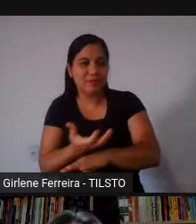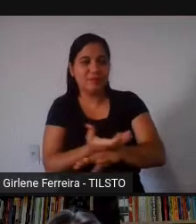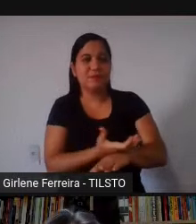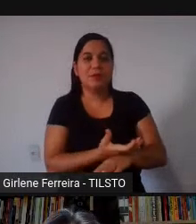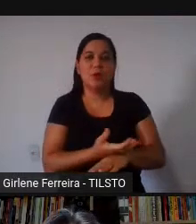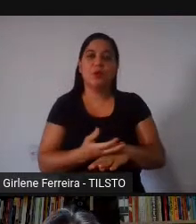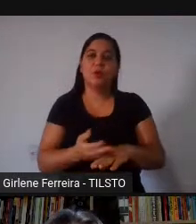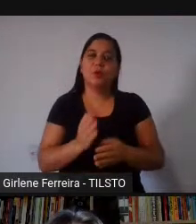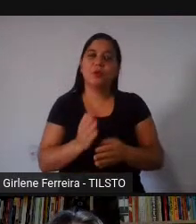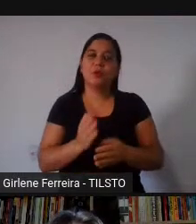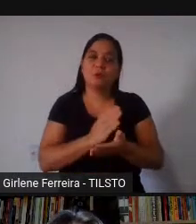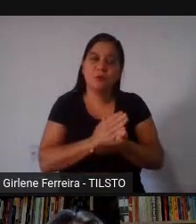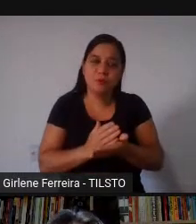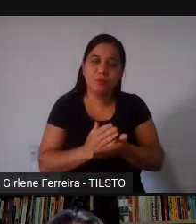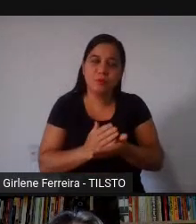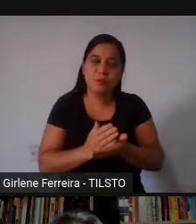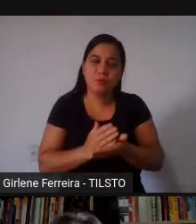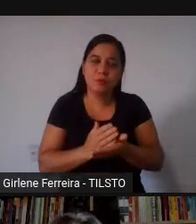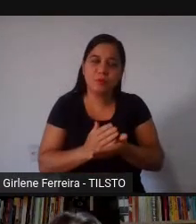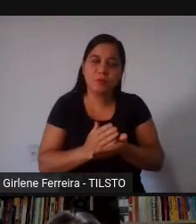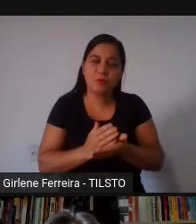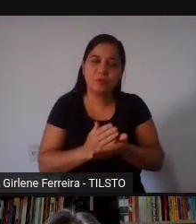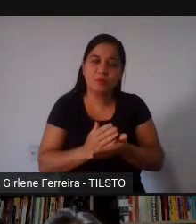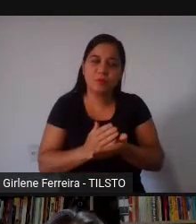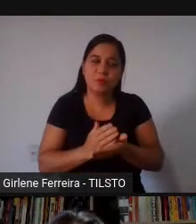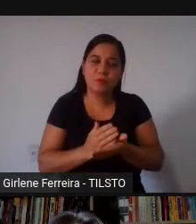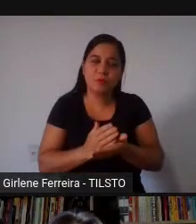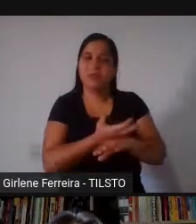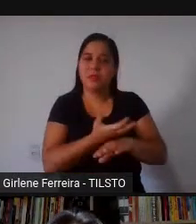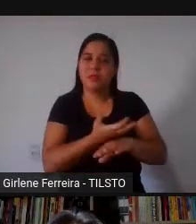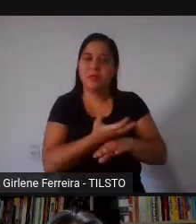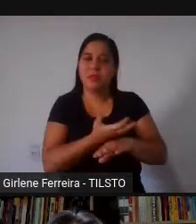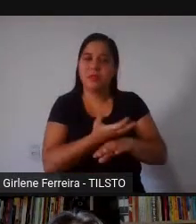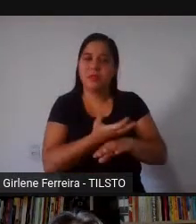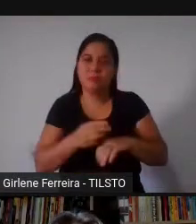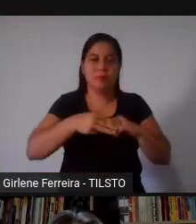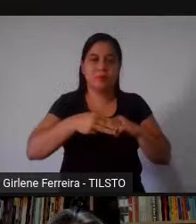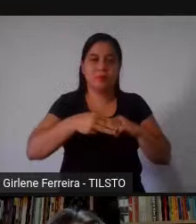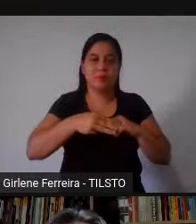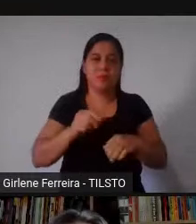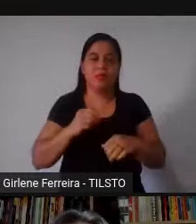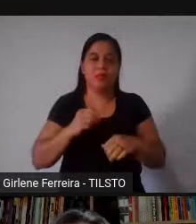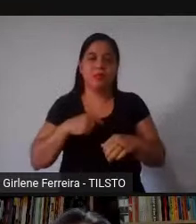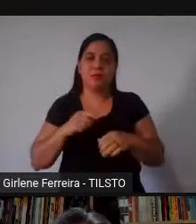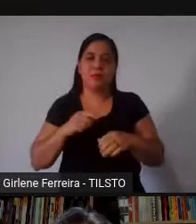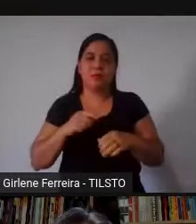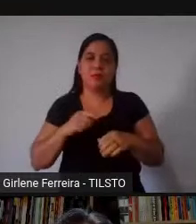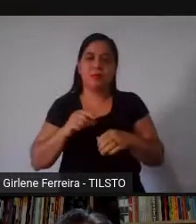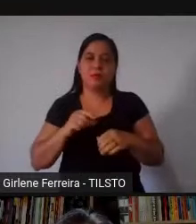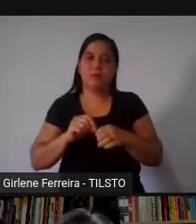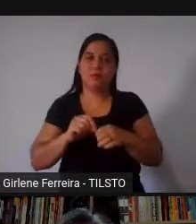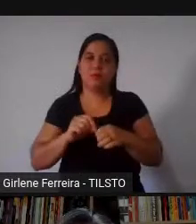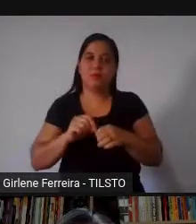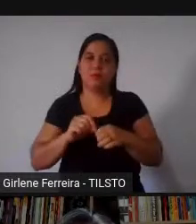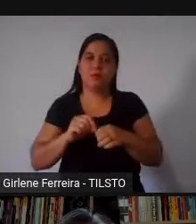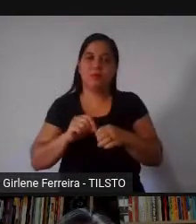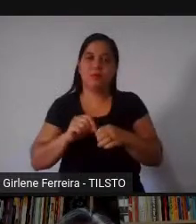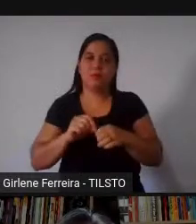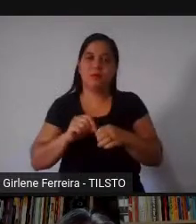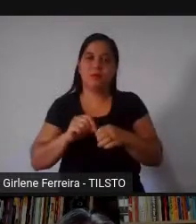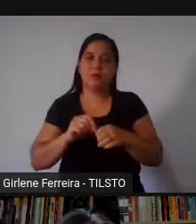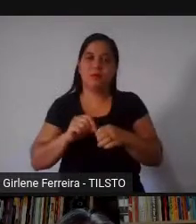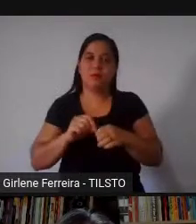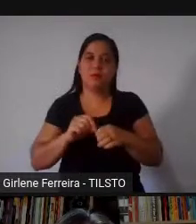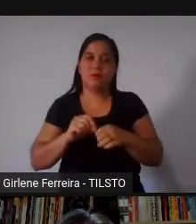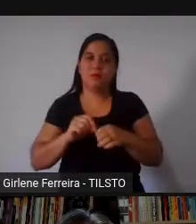que eu fiz, faz toda a diferença agora na minha vida acadêmica, na minha vida profissional como engenheira, porque me dá uma base e uma segurança muito